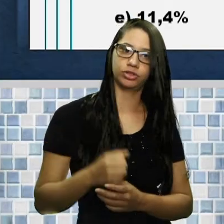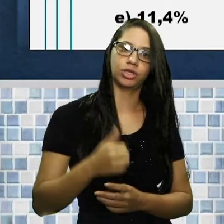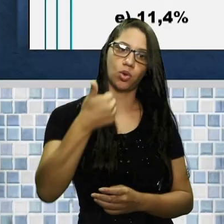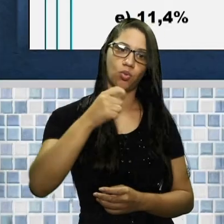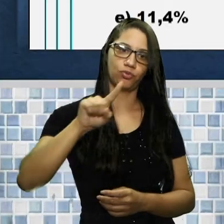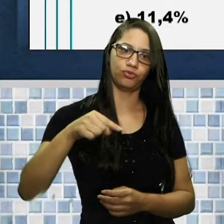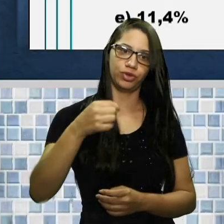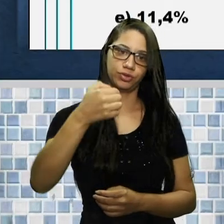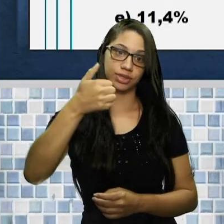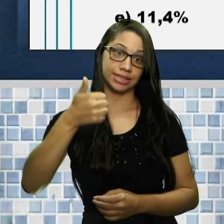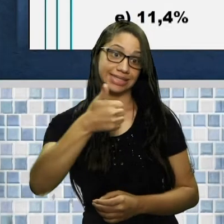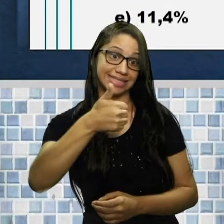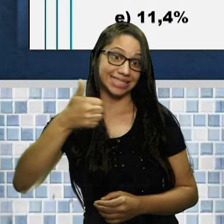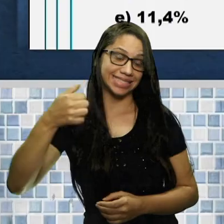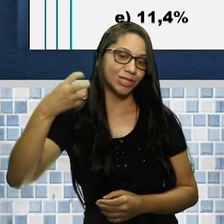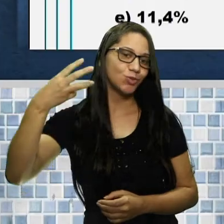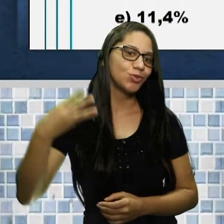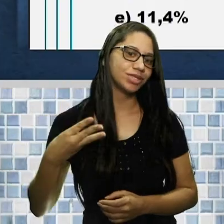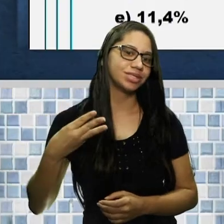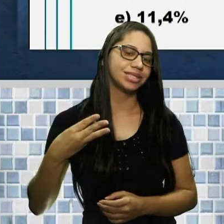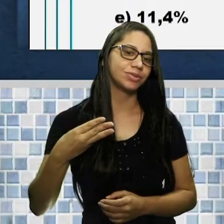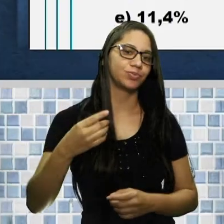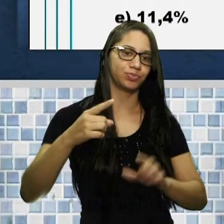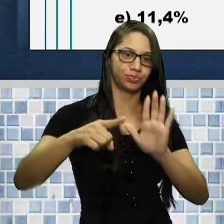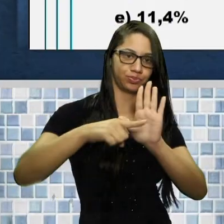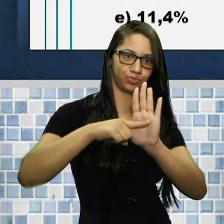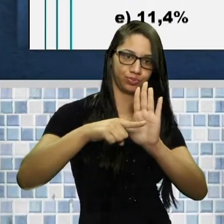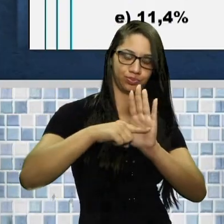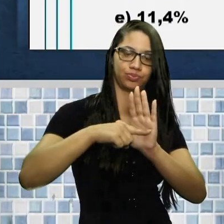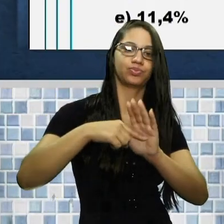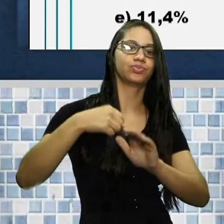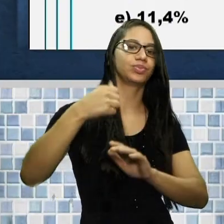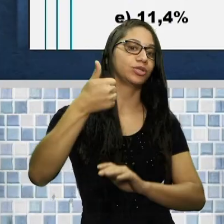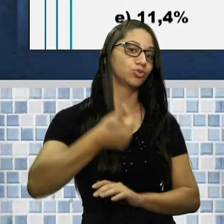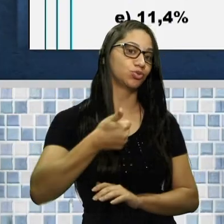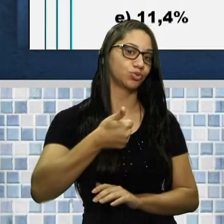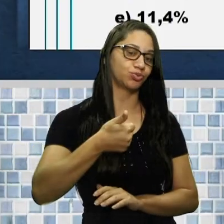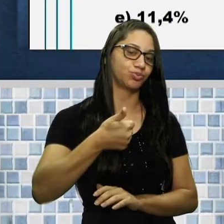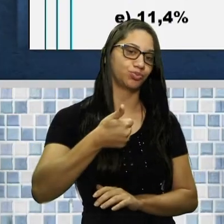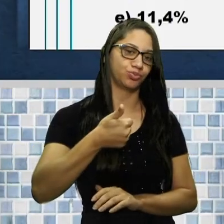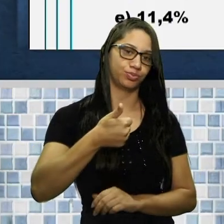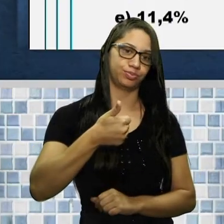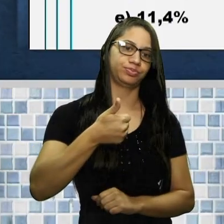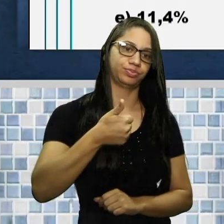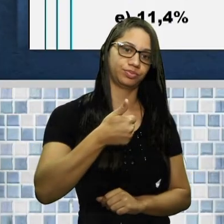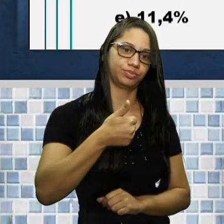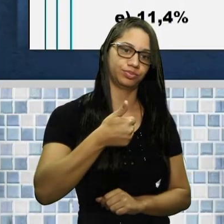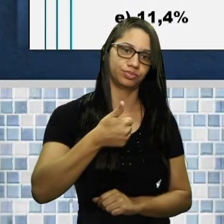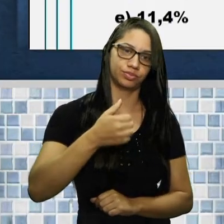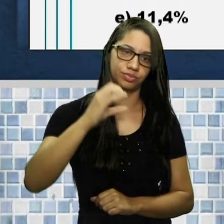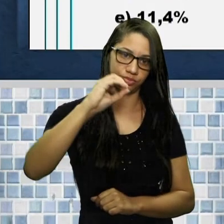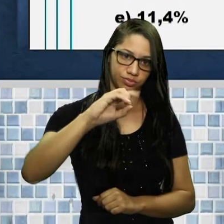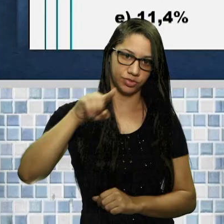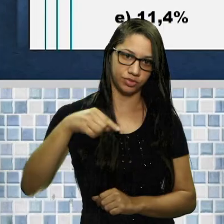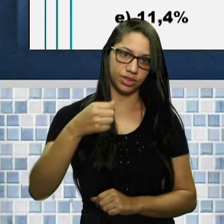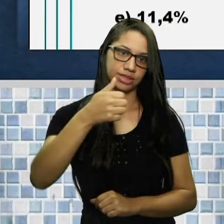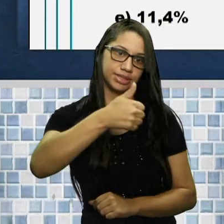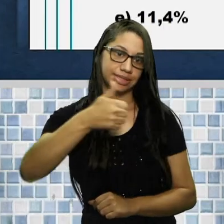1,113. Desse valor, nós temos que subtrair o menos 1, ficando somente a parte decimal,